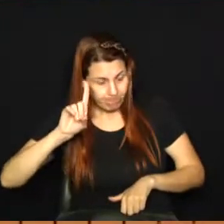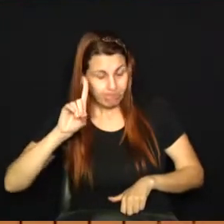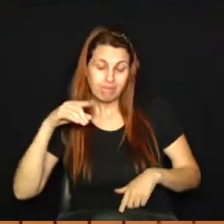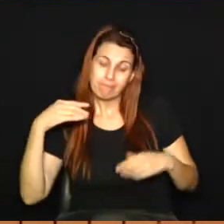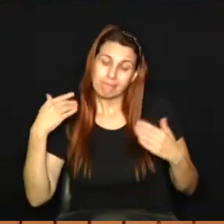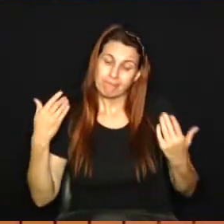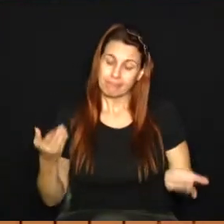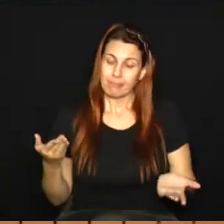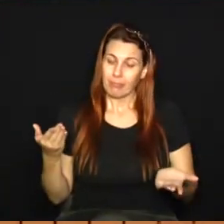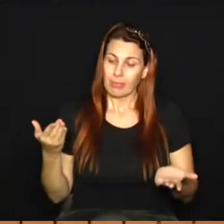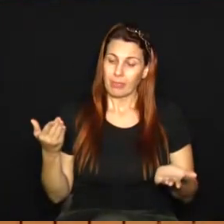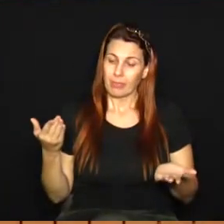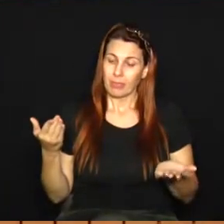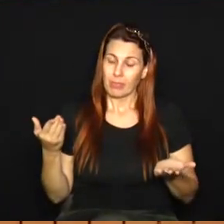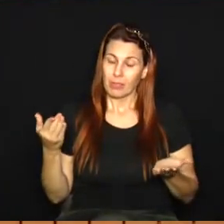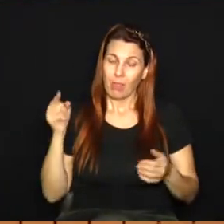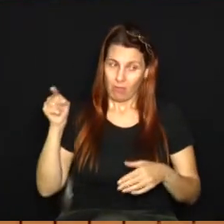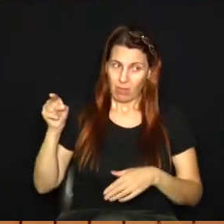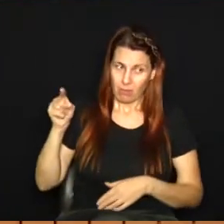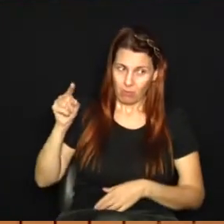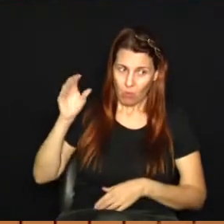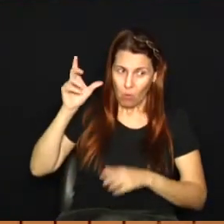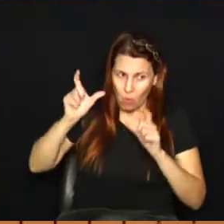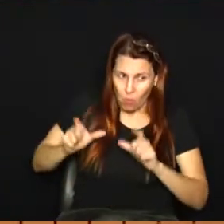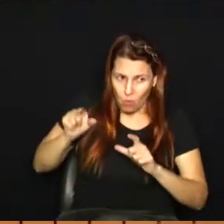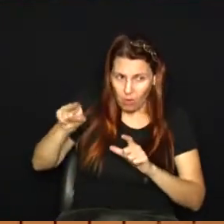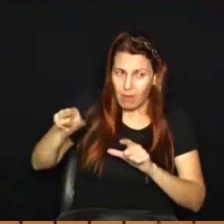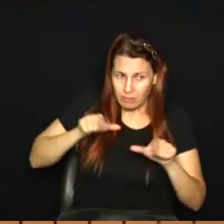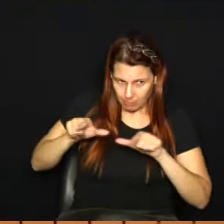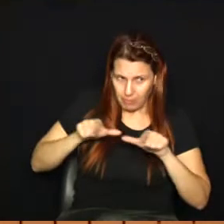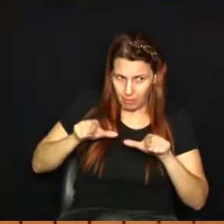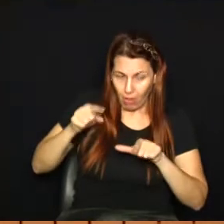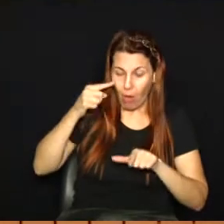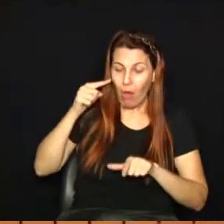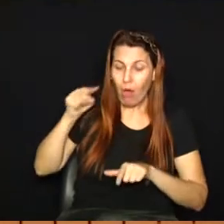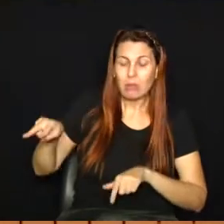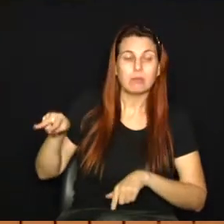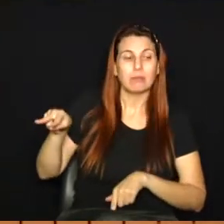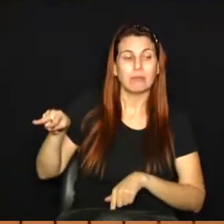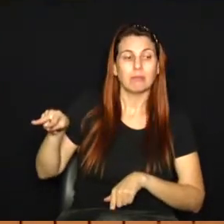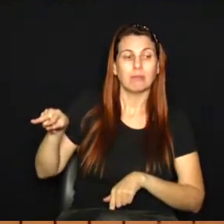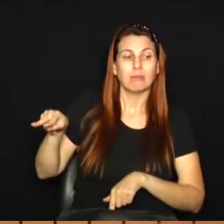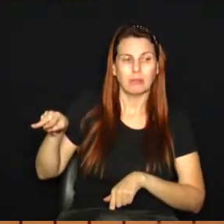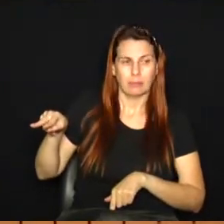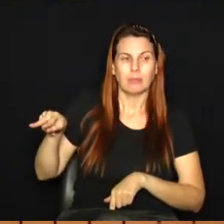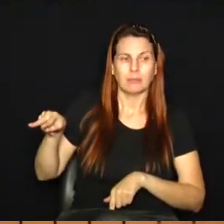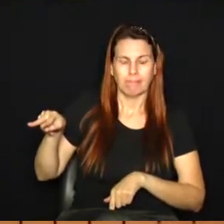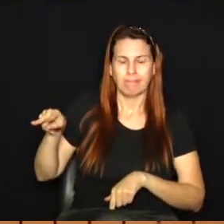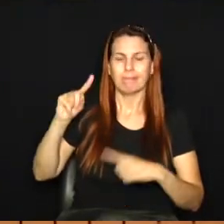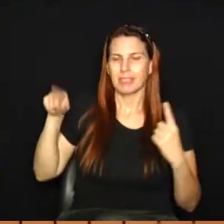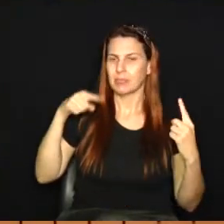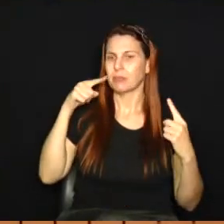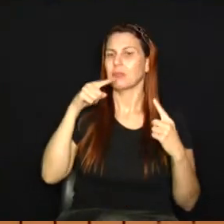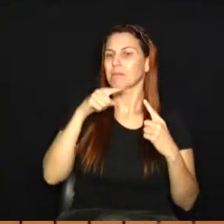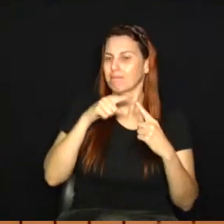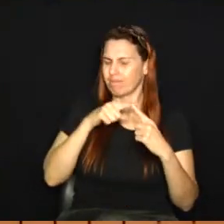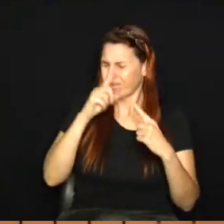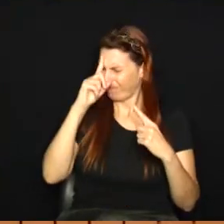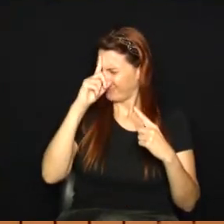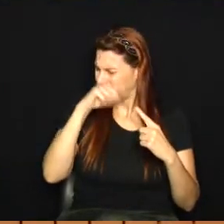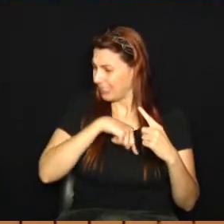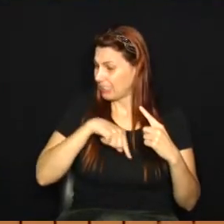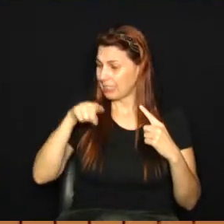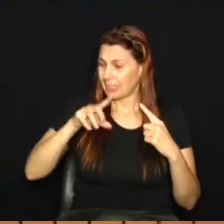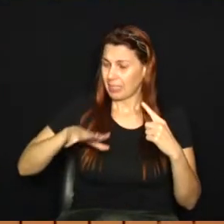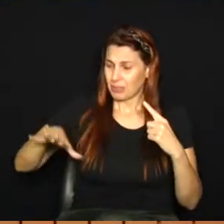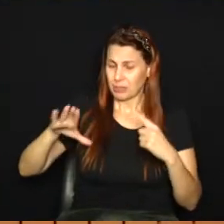Então, olha onde você vai cair. Olha onde você vai entrar. Porque era grande o desafio. Ali naquela